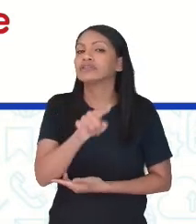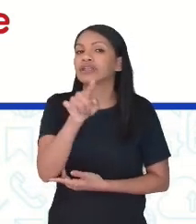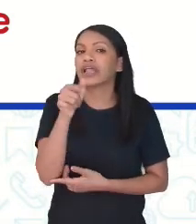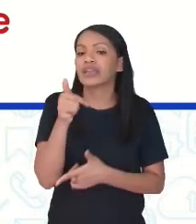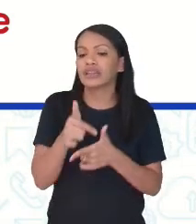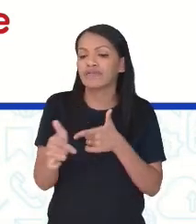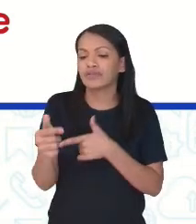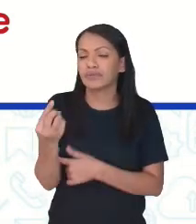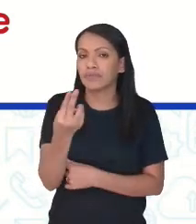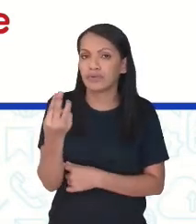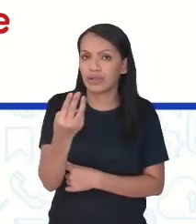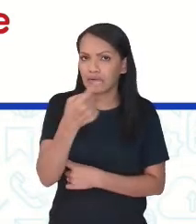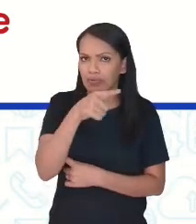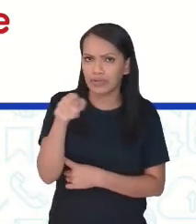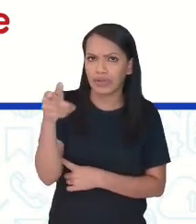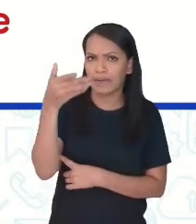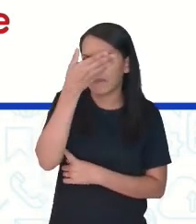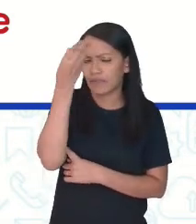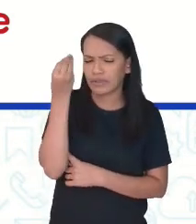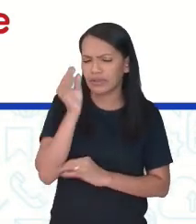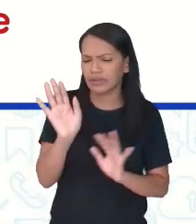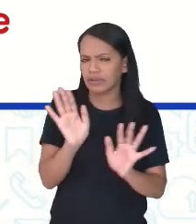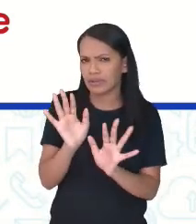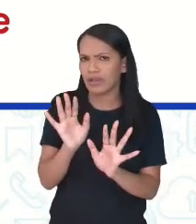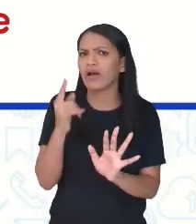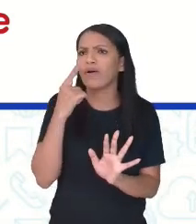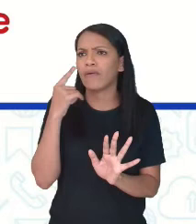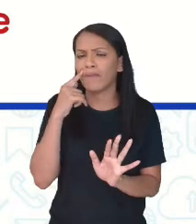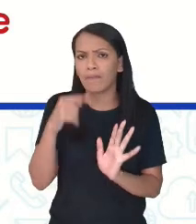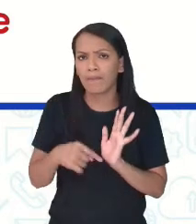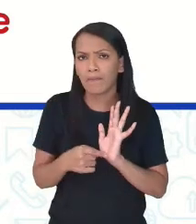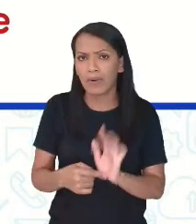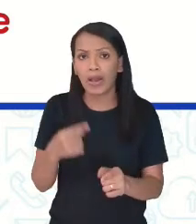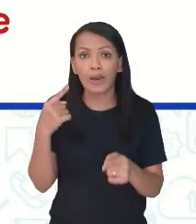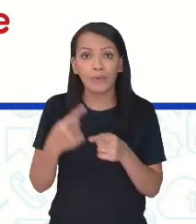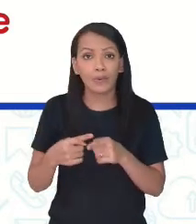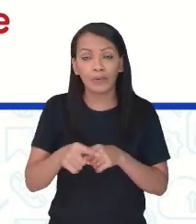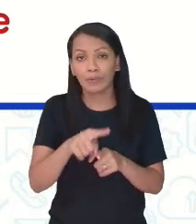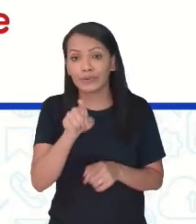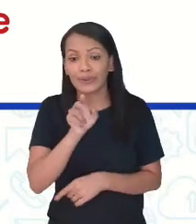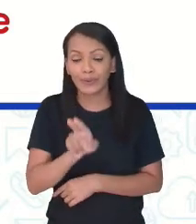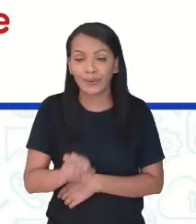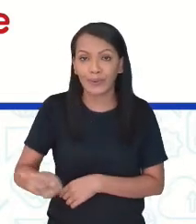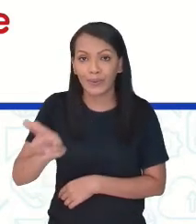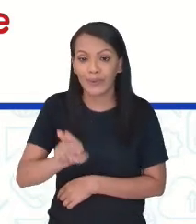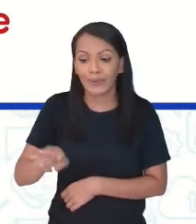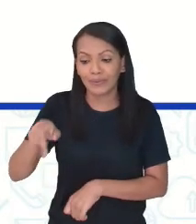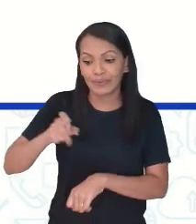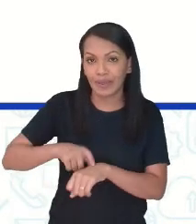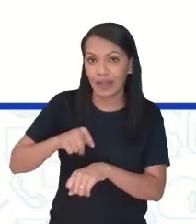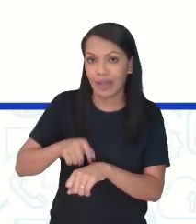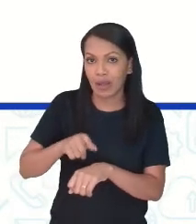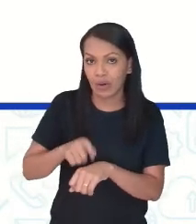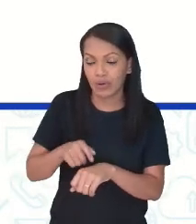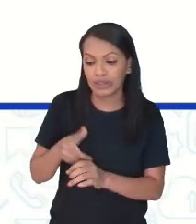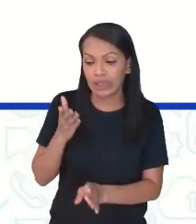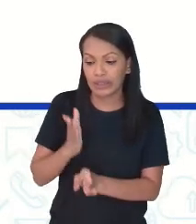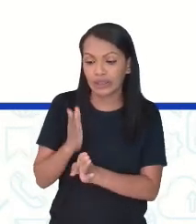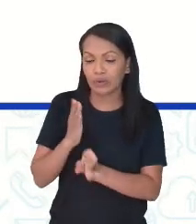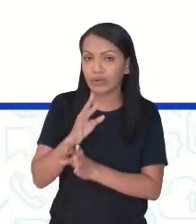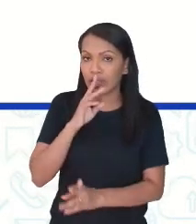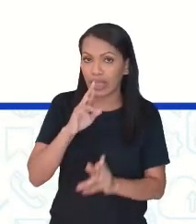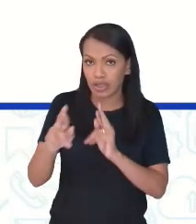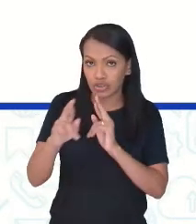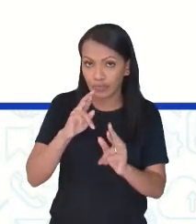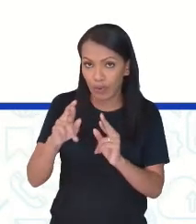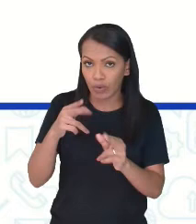Então, não se esquece aí dessas expressões, porque você utiliza bastante aí na hora da resolução de um problema, tá